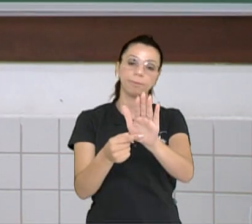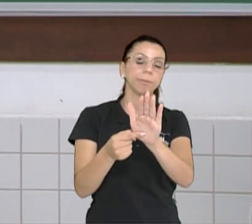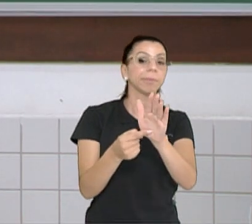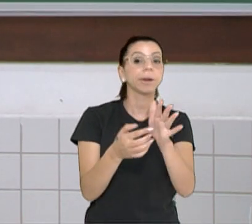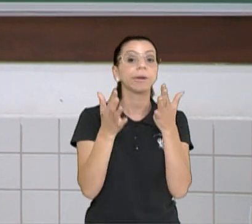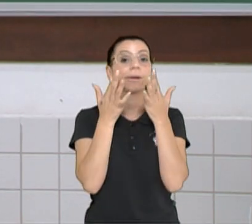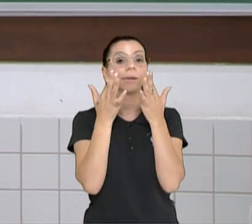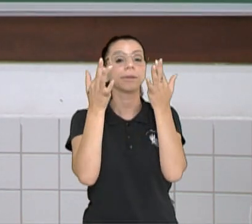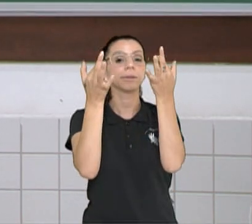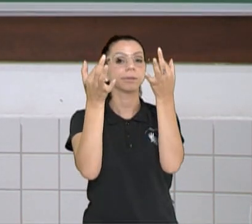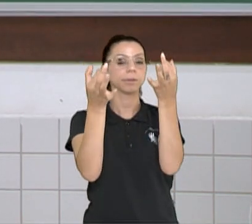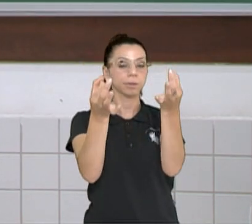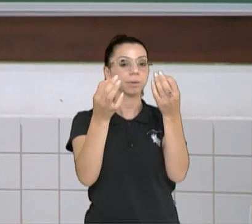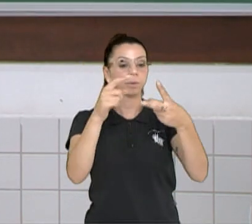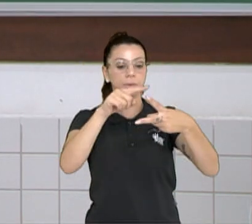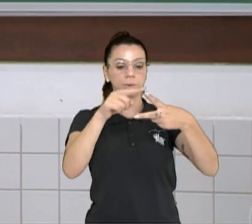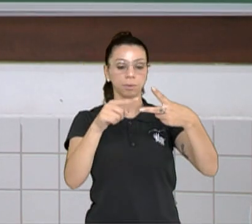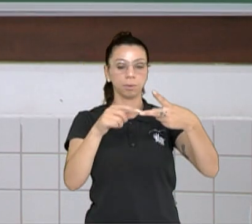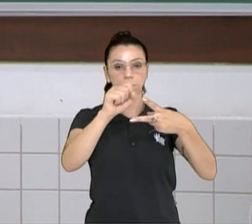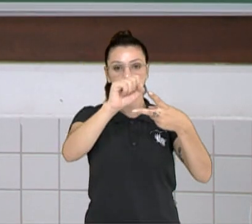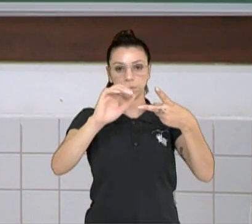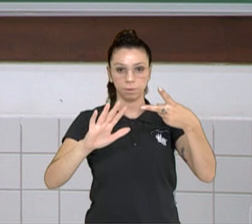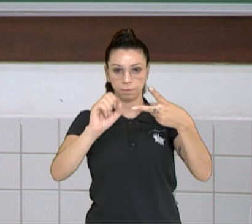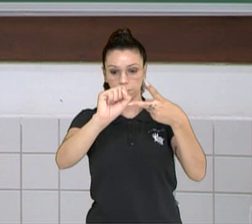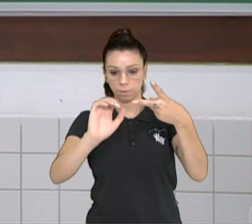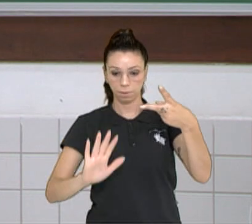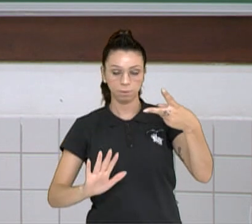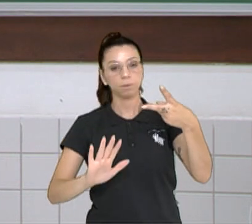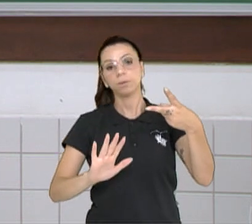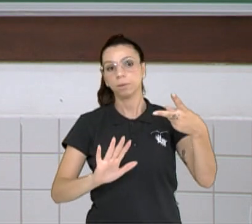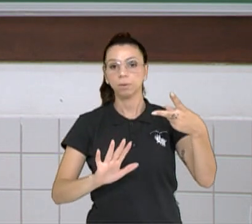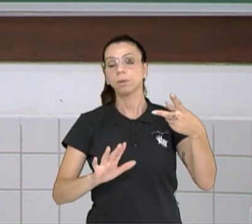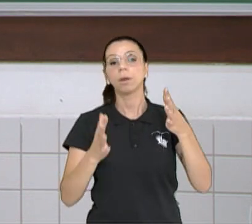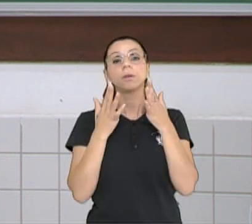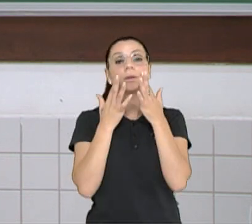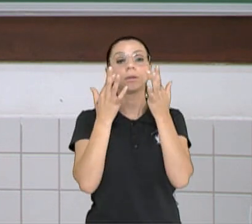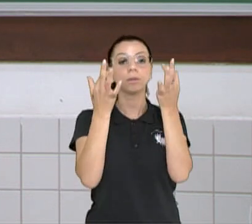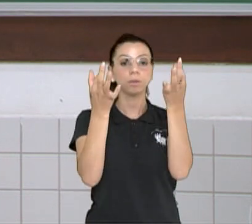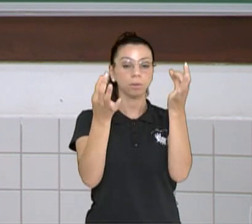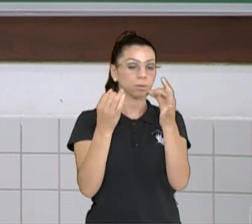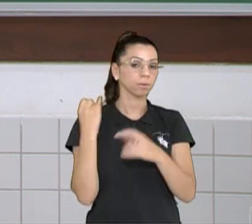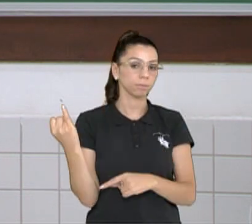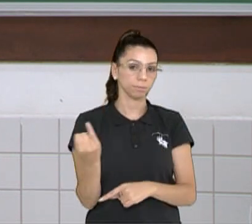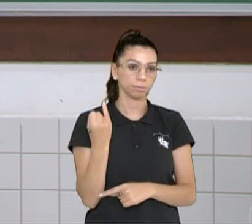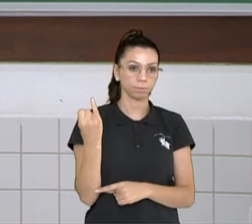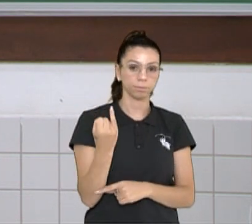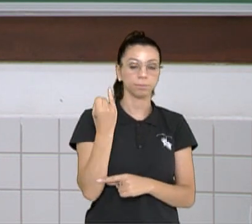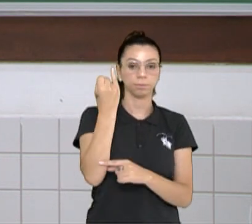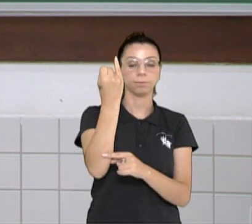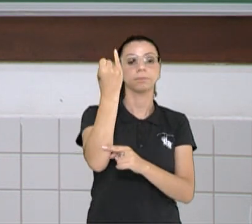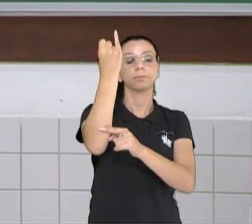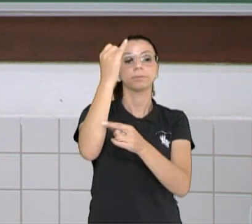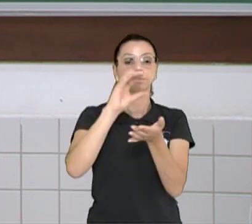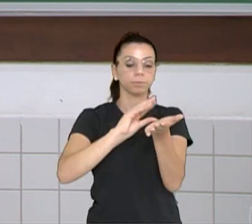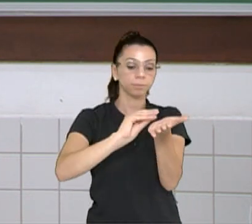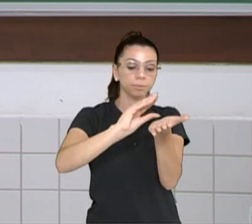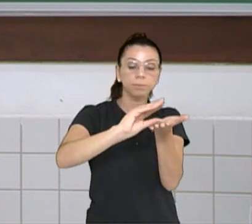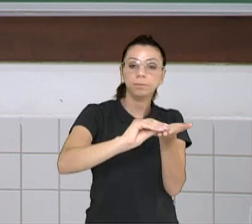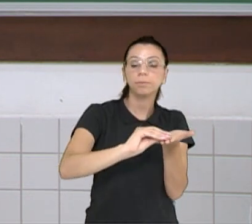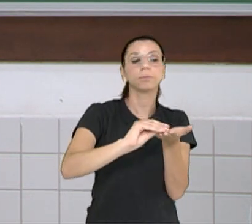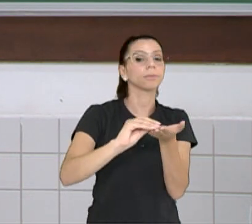chamar atenção, os dois exercícios, tá, gente? Os dois exercícios são observações importantes com relação aos dados que